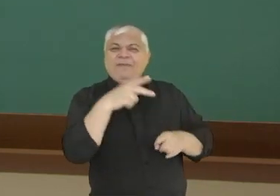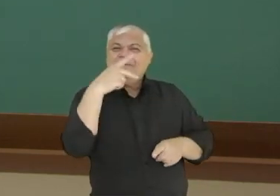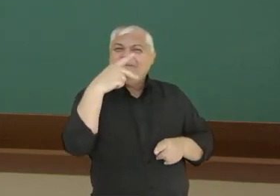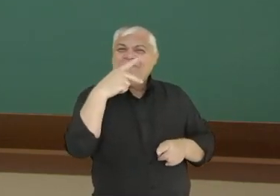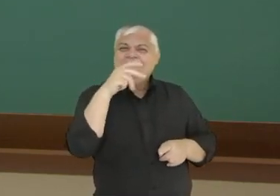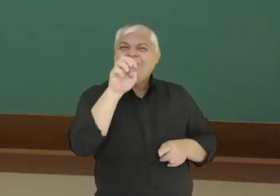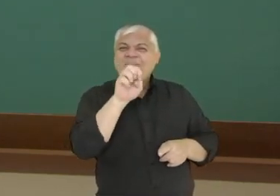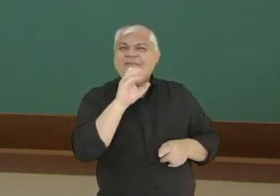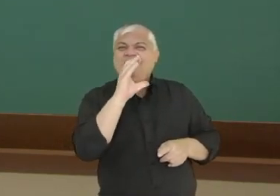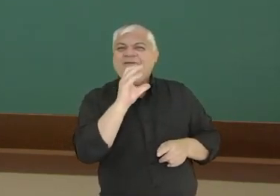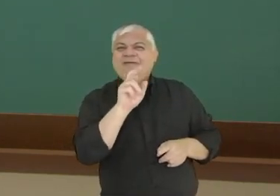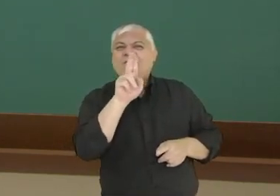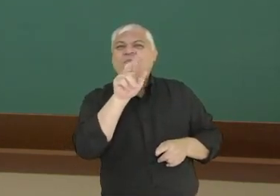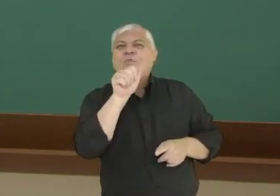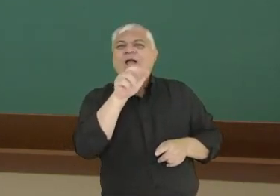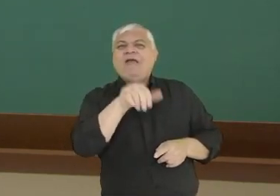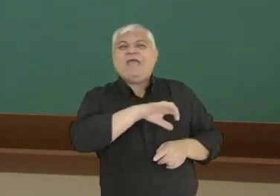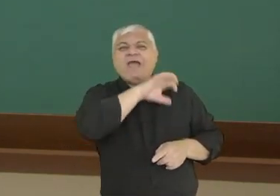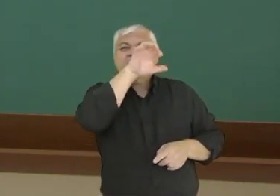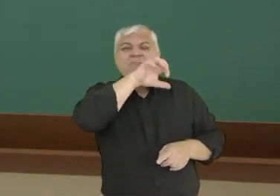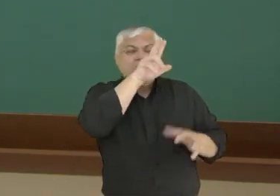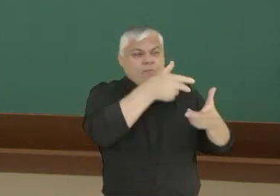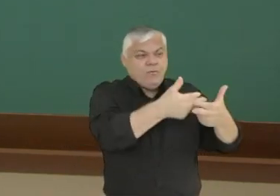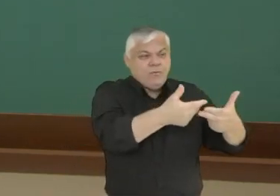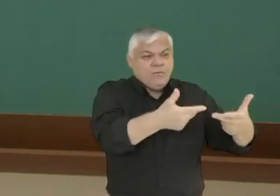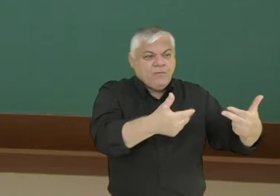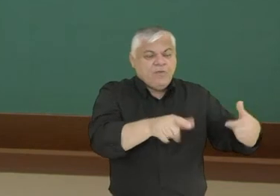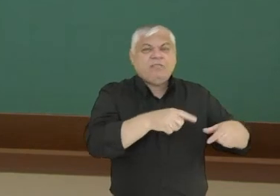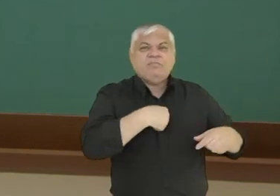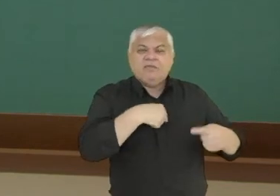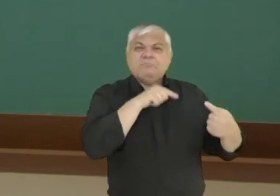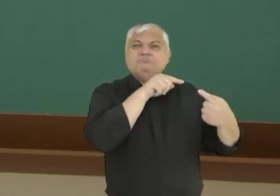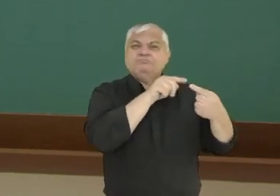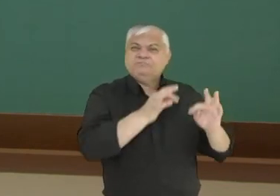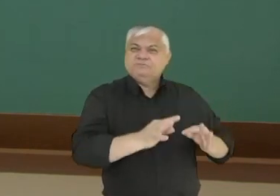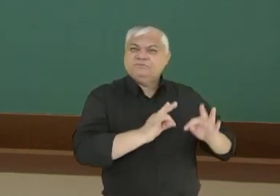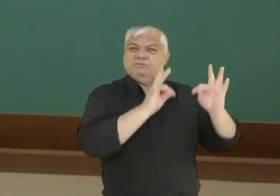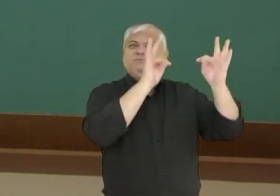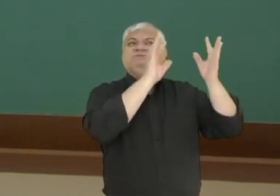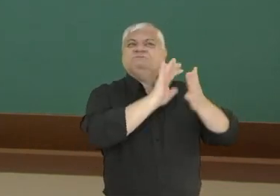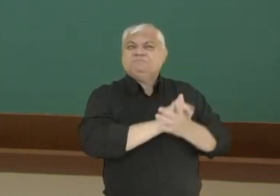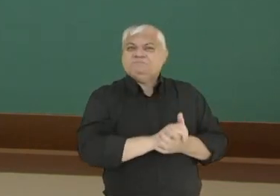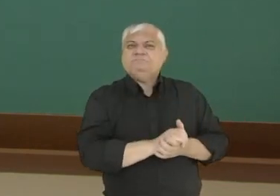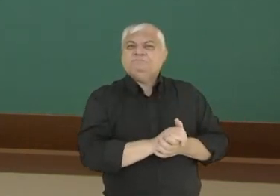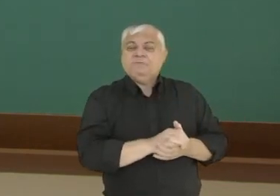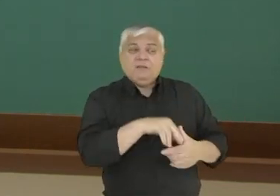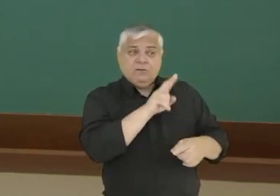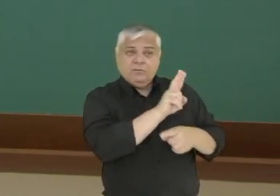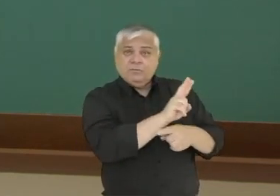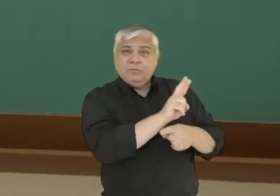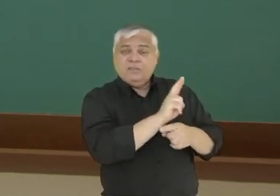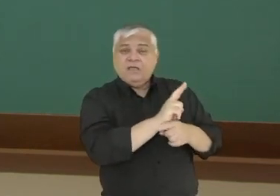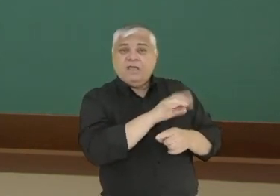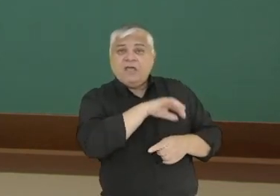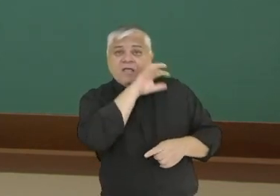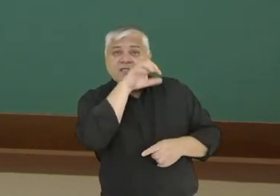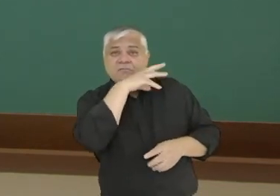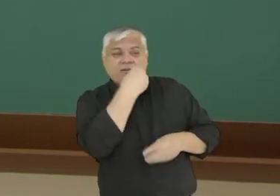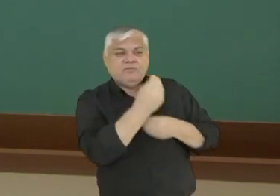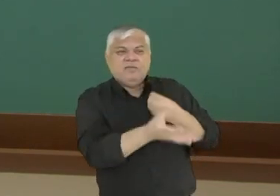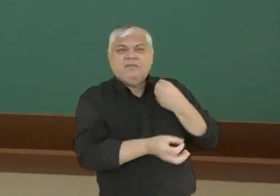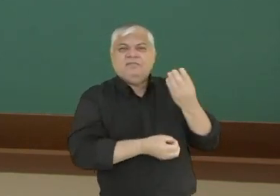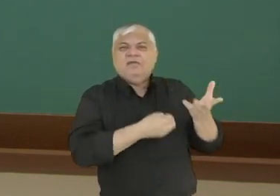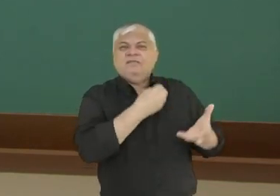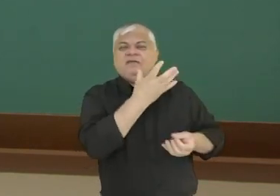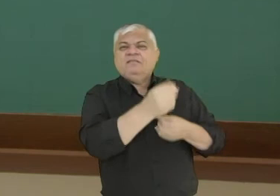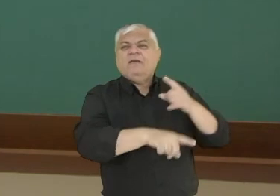animais também se emprega ali alta tecnologia perto a criação de animais vai fornecer matéria-prima